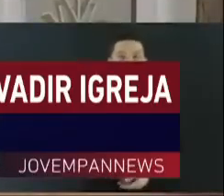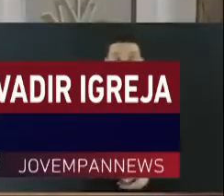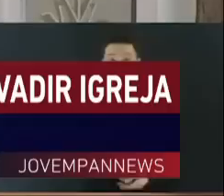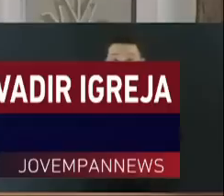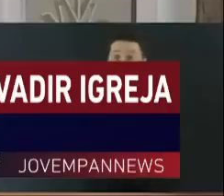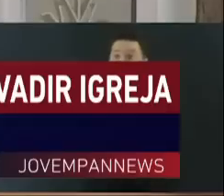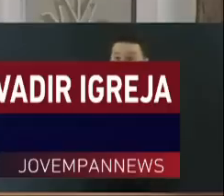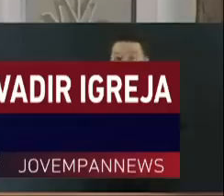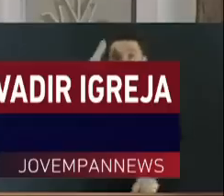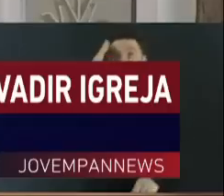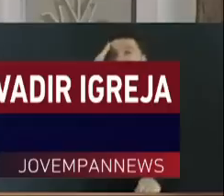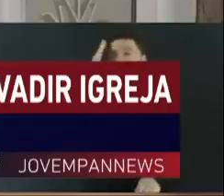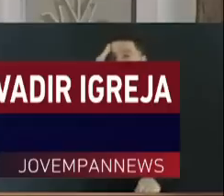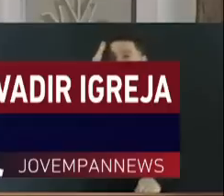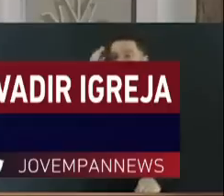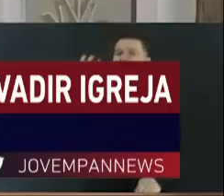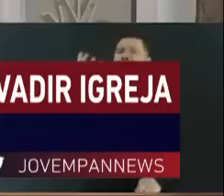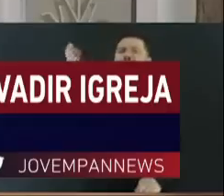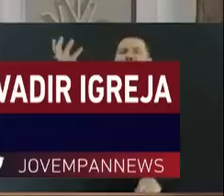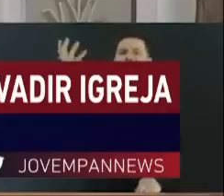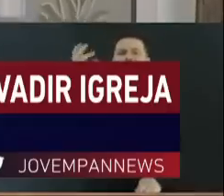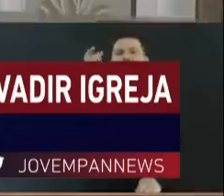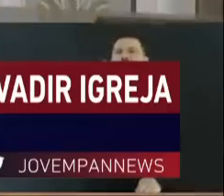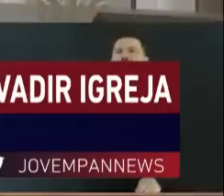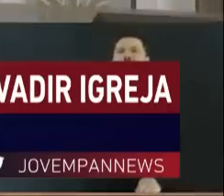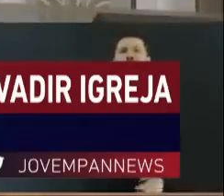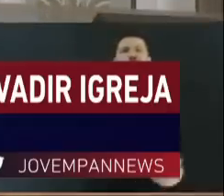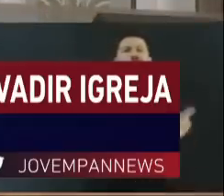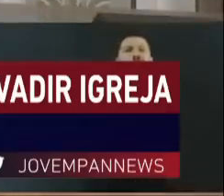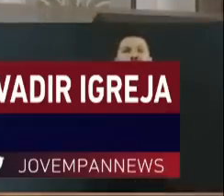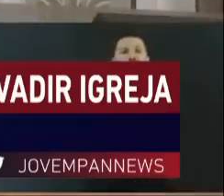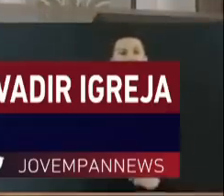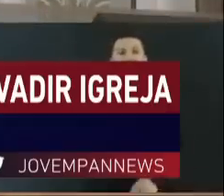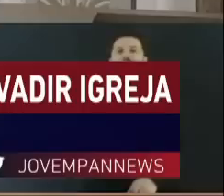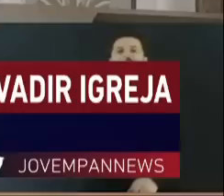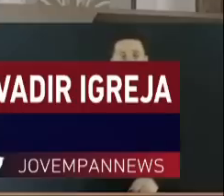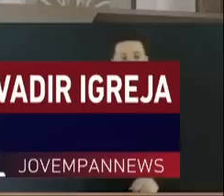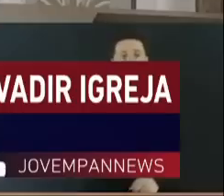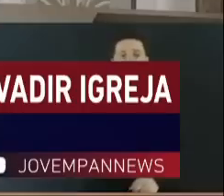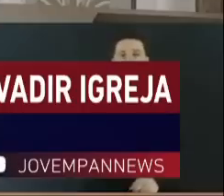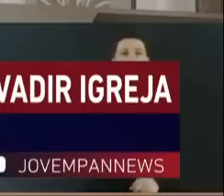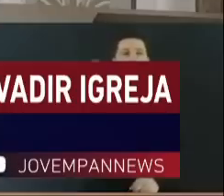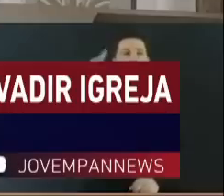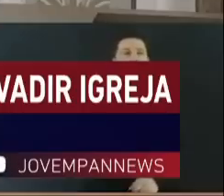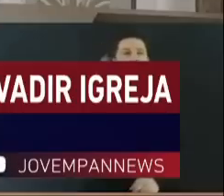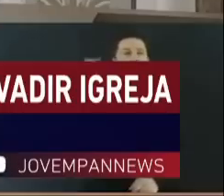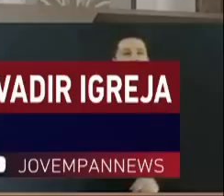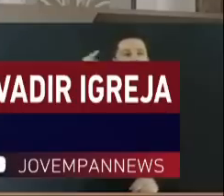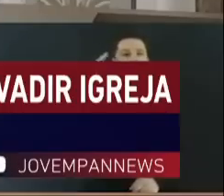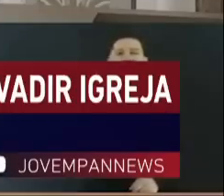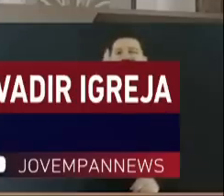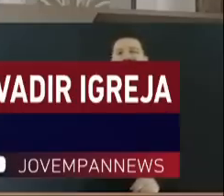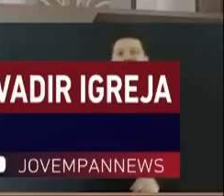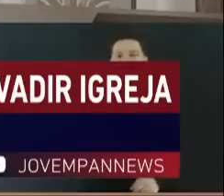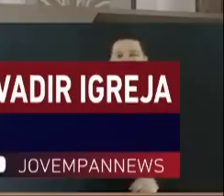para fazer o uso da palavra. Teve troca de farpas ali entre alguns vereadores, principalmente essa discussão entre esquerda e